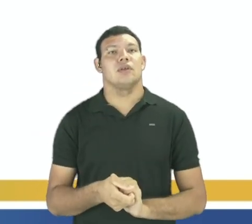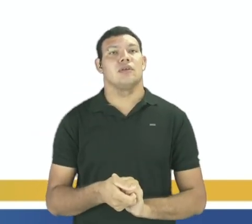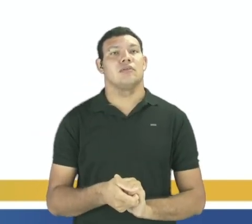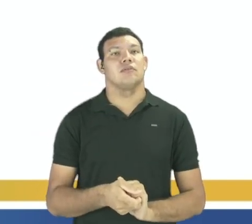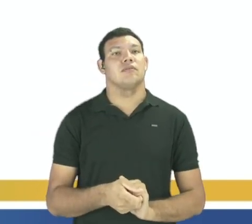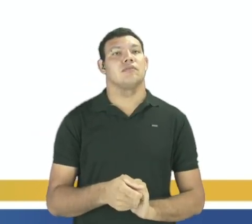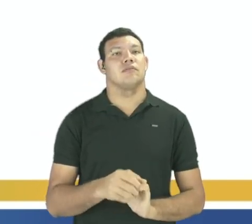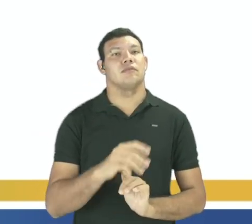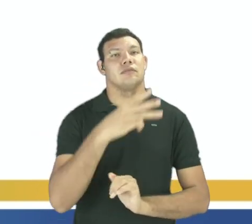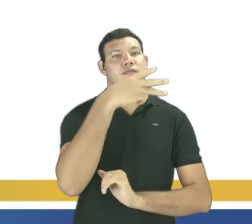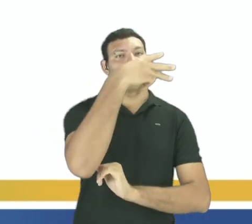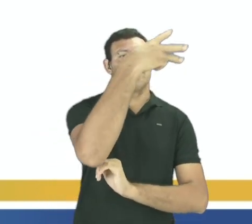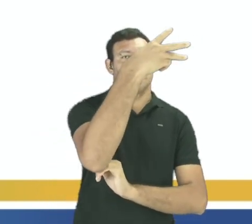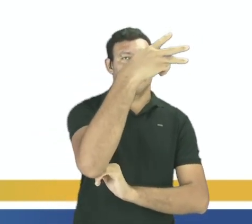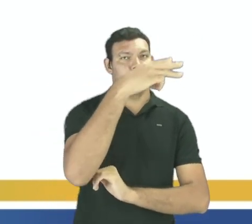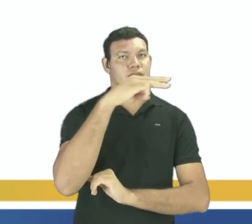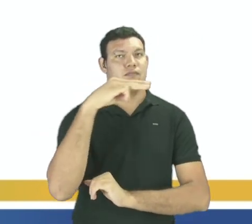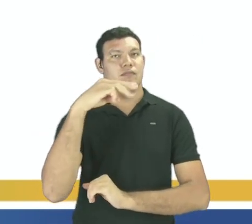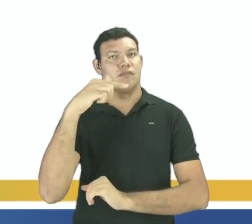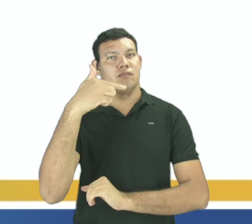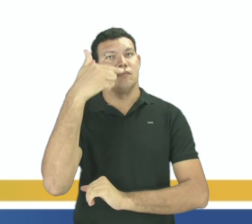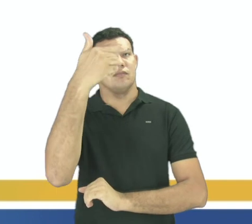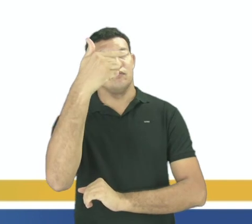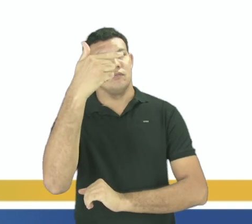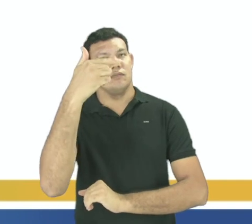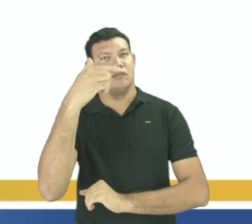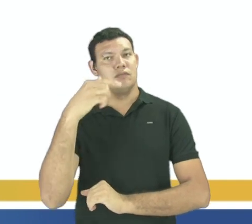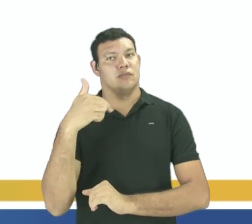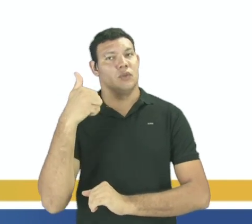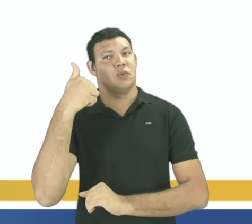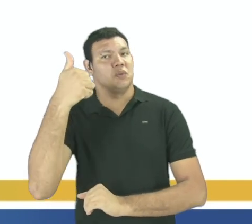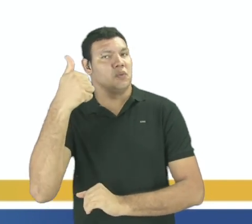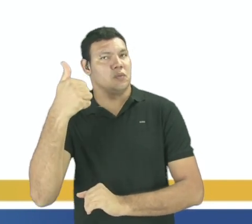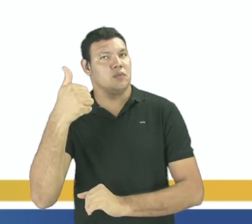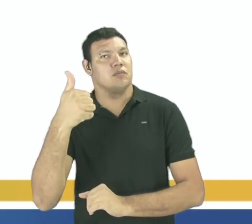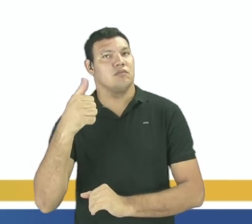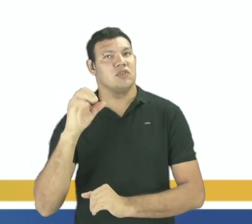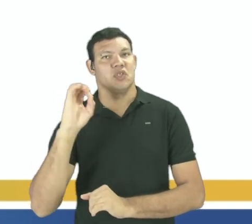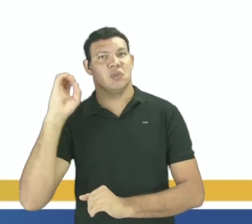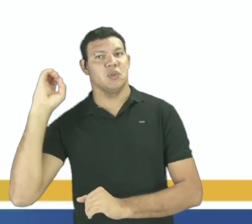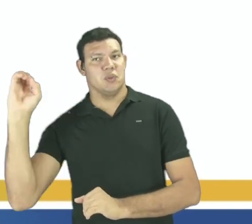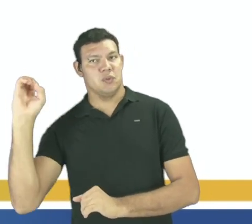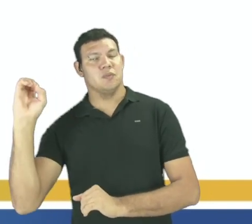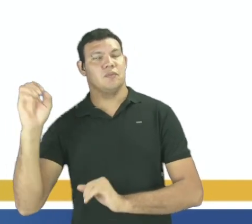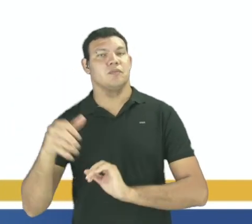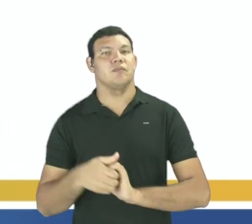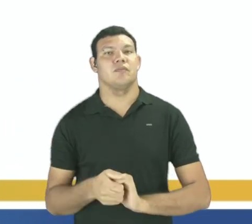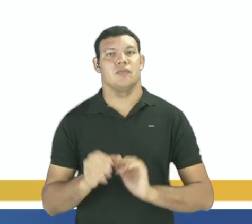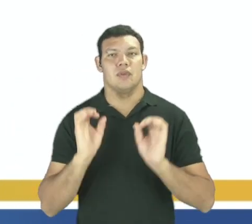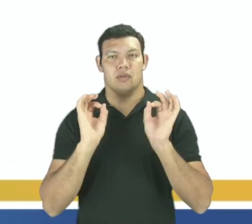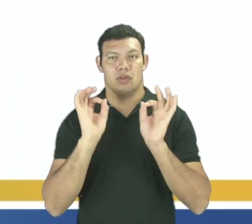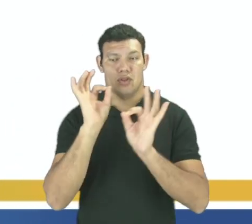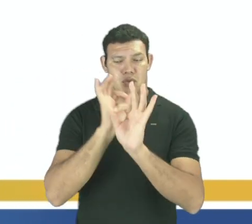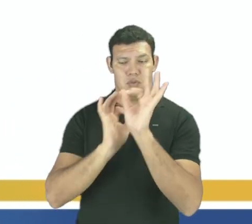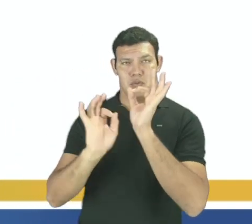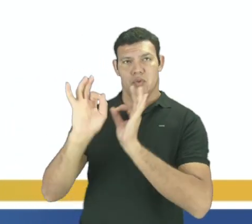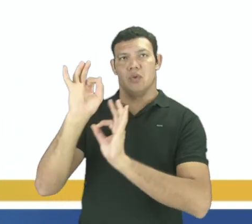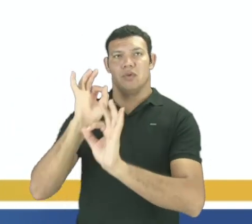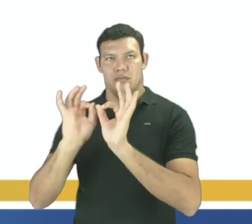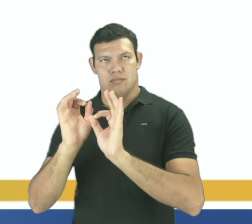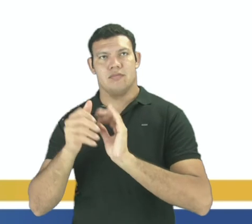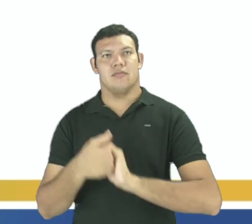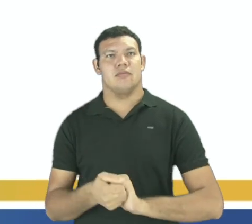o grau 2 e o grau 1 e o grau 0, que é o termo independente. Tudo bem, gente? Então, nesse caso,